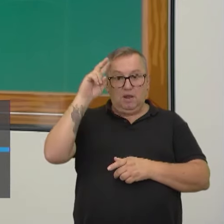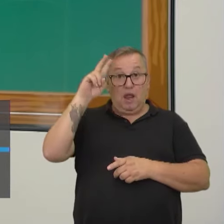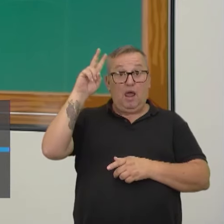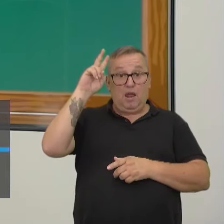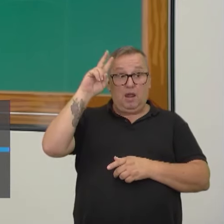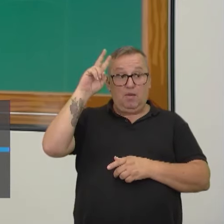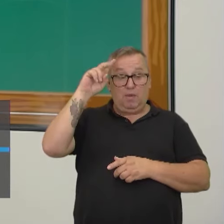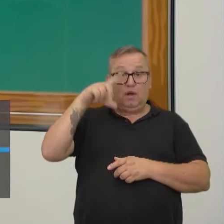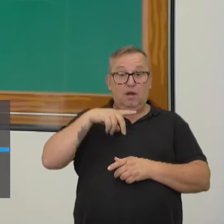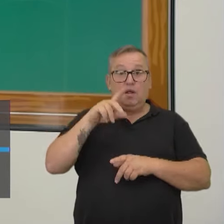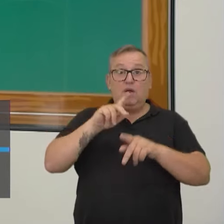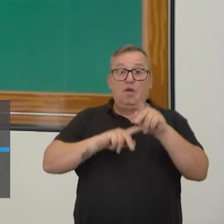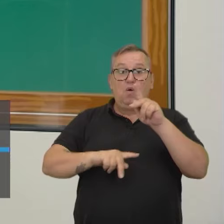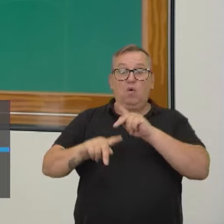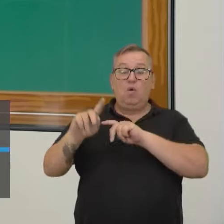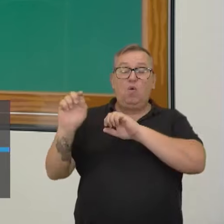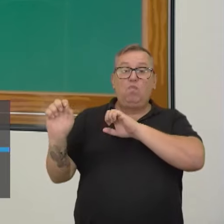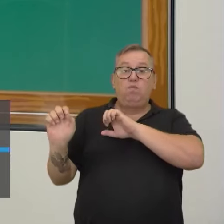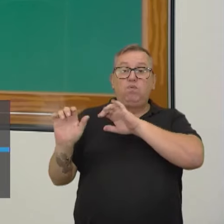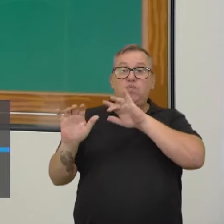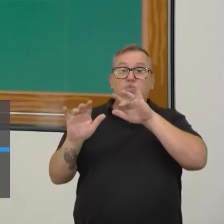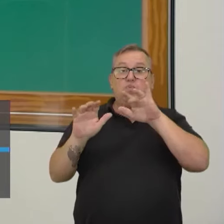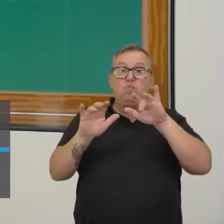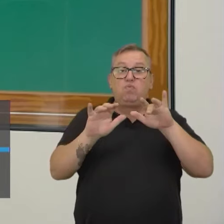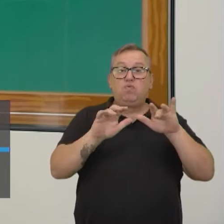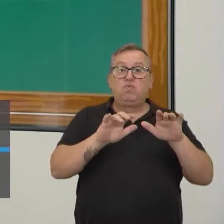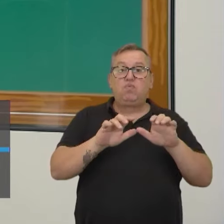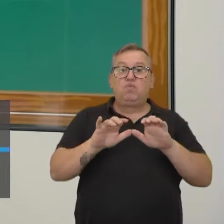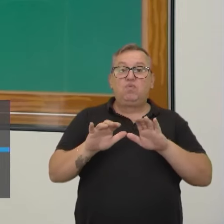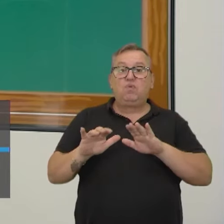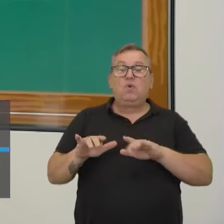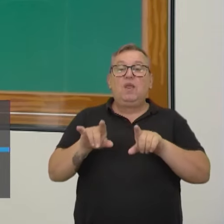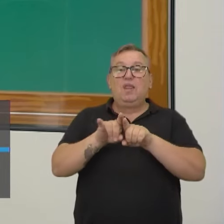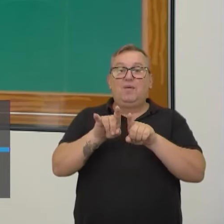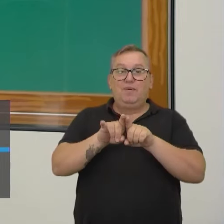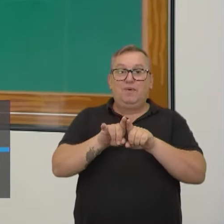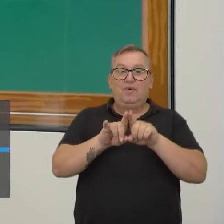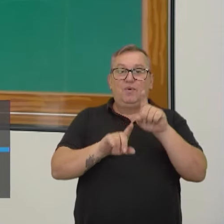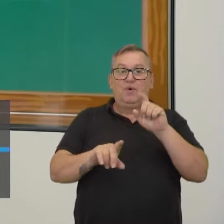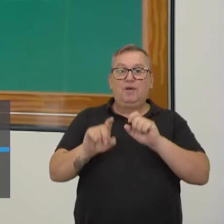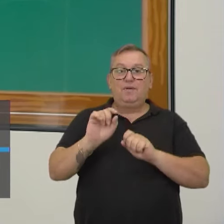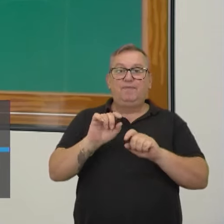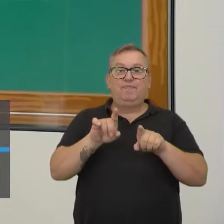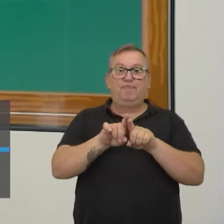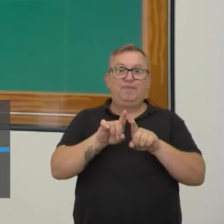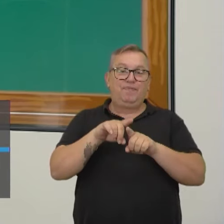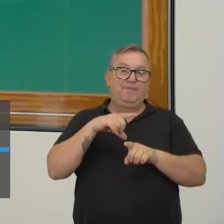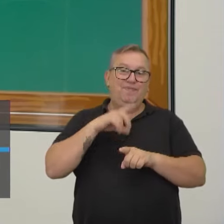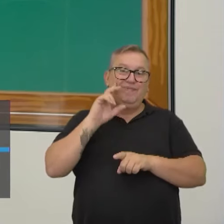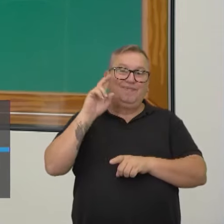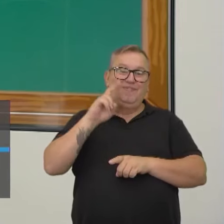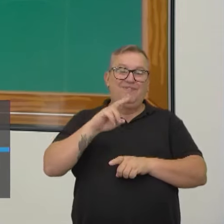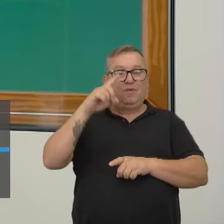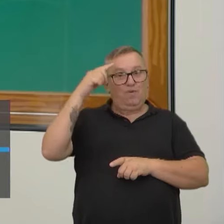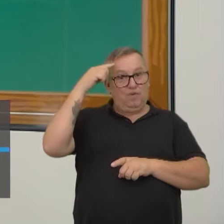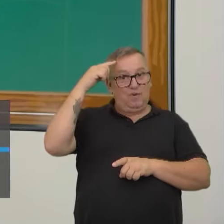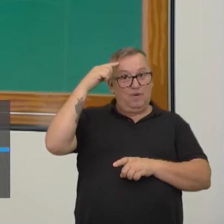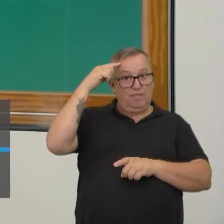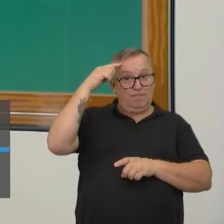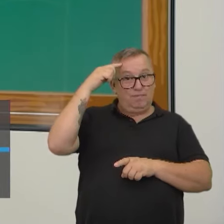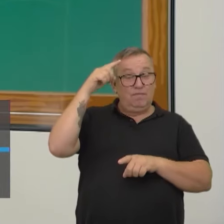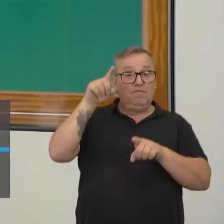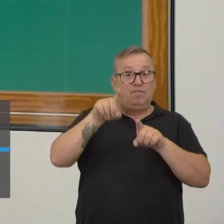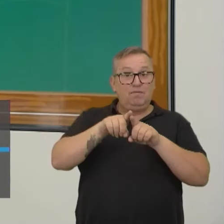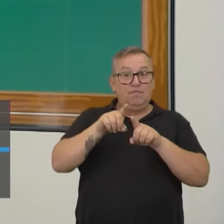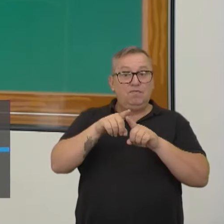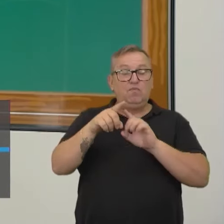os povos nômades. E quando o homem ele caminha, né, ele leva também o seu jeito de pensar, as